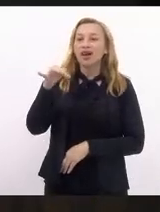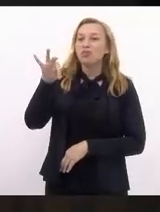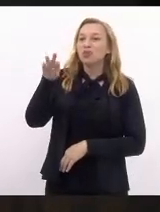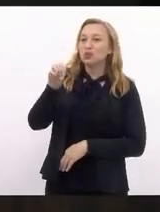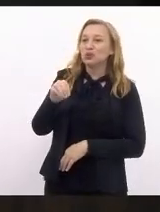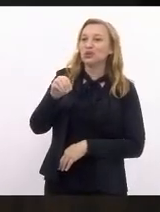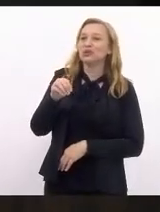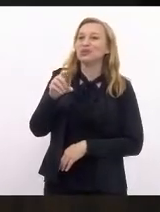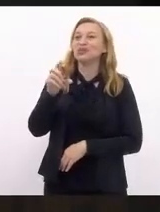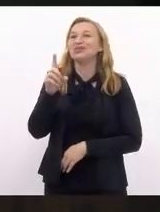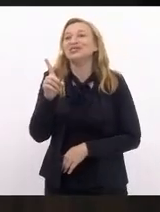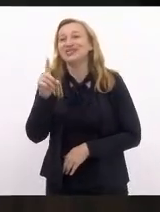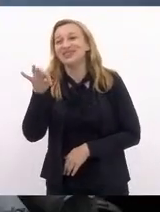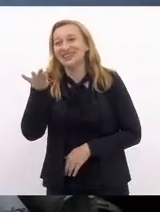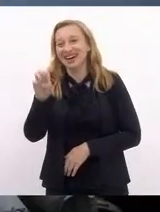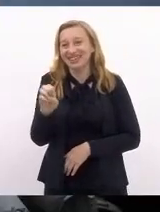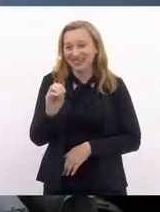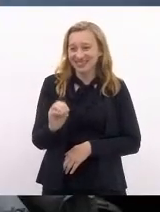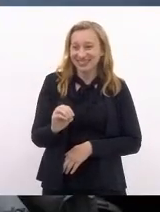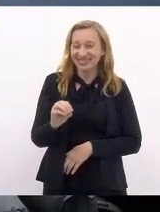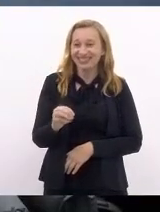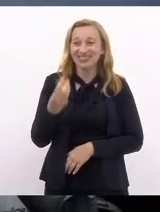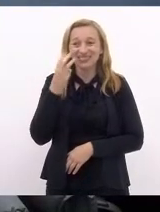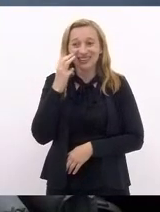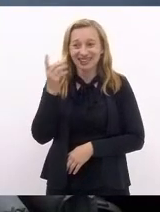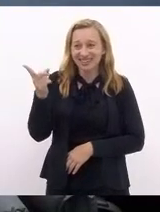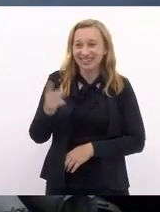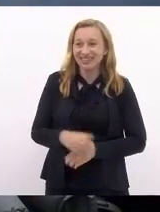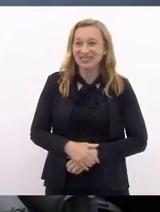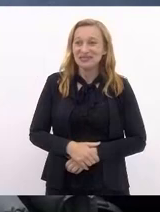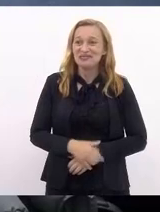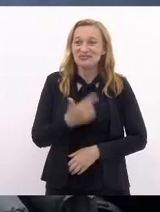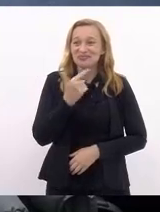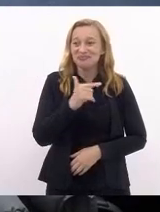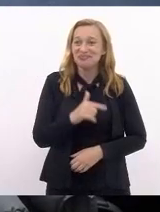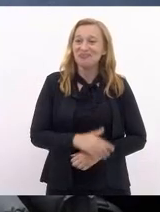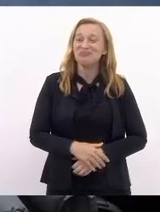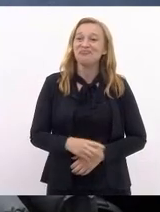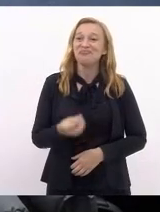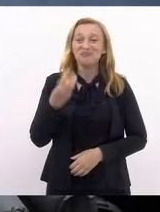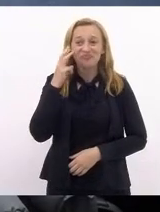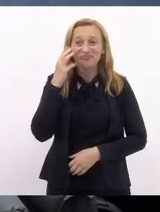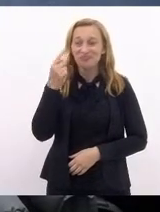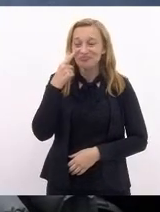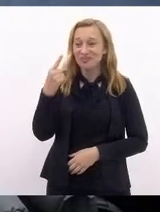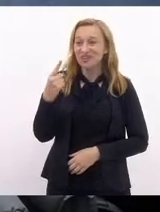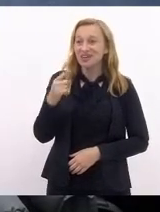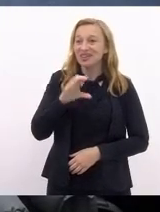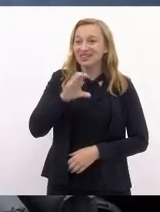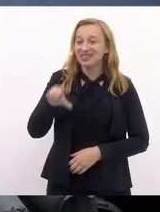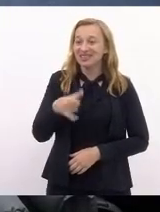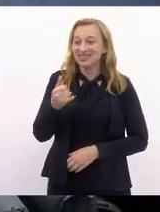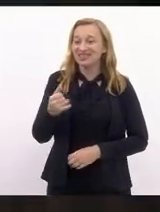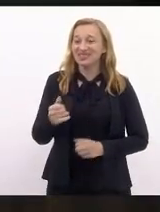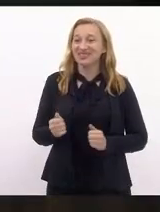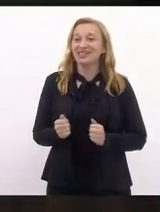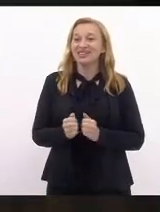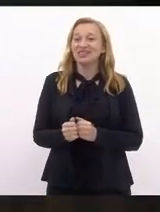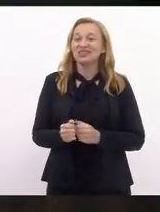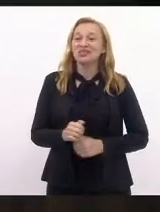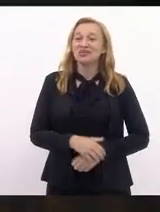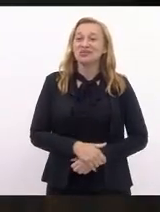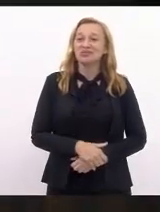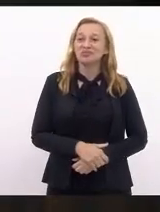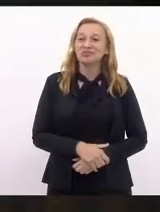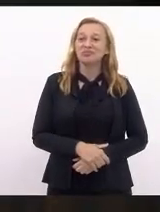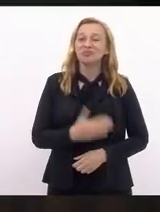Nonato waldeck Carneiro o seu presente o time aqui a waldeck com parecida com CJ eu com os autores